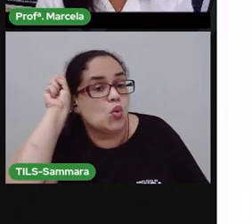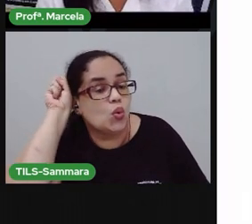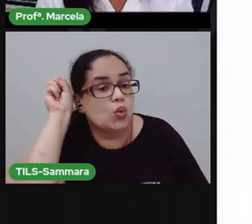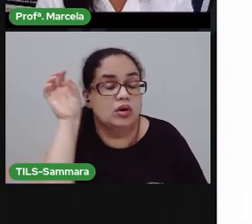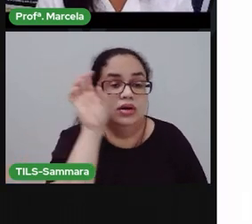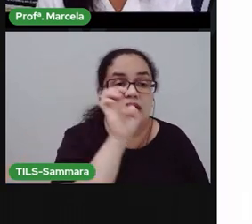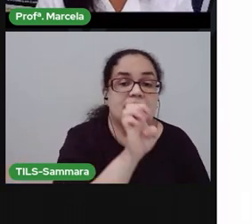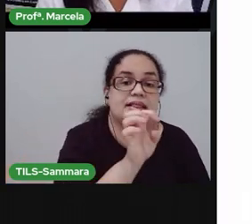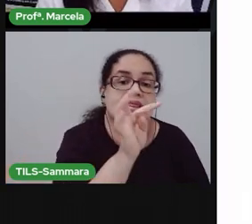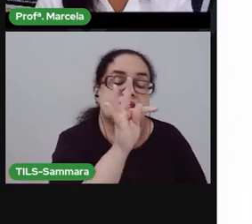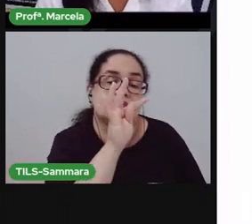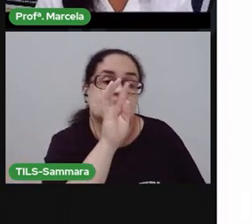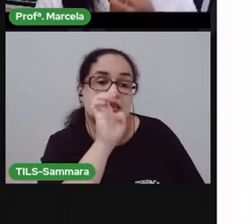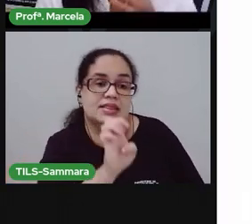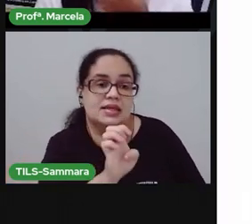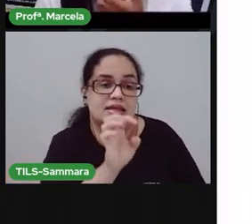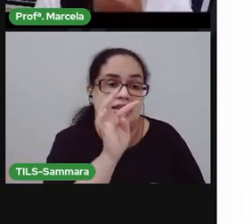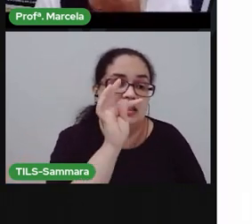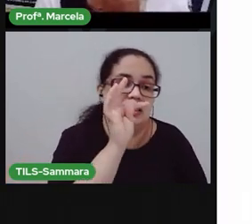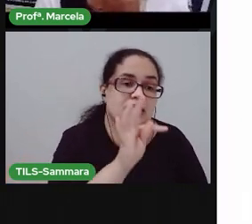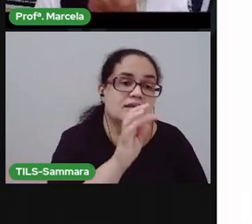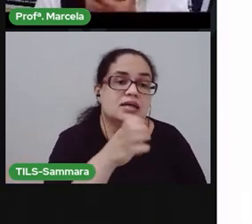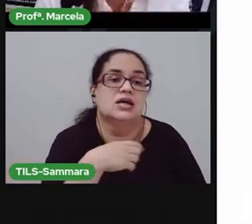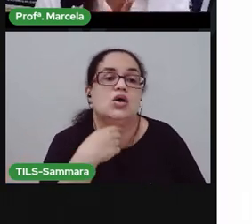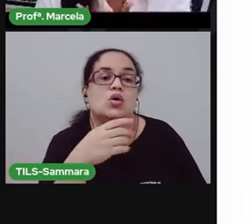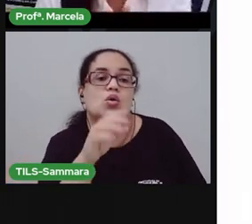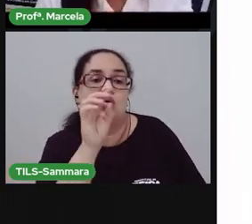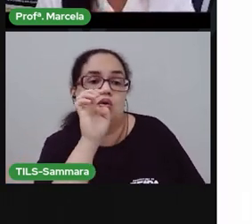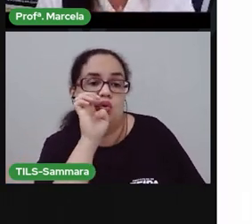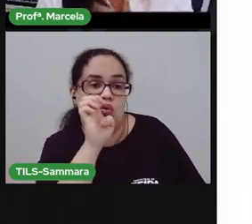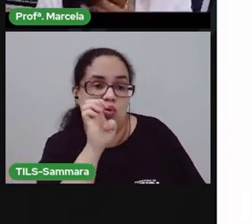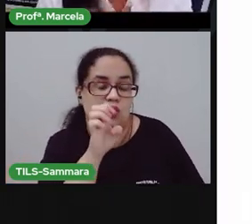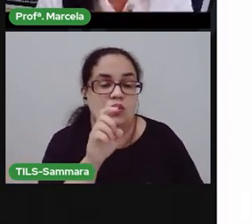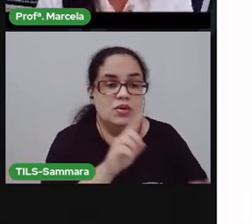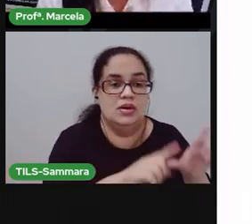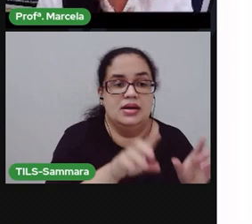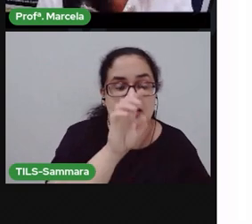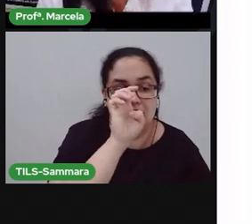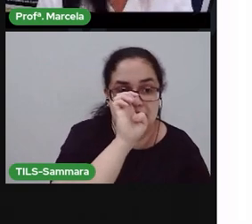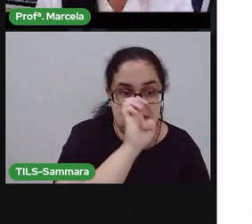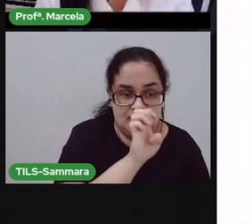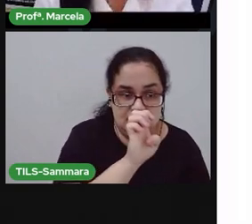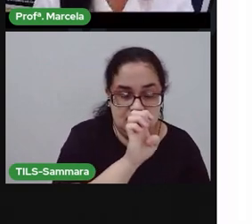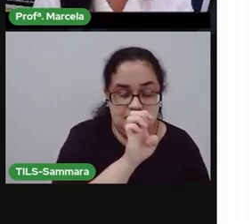E. T, T, ó, E. O E do E. T.